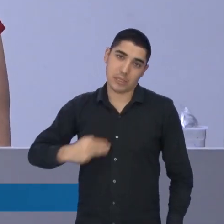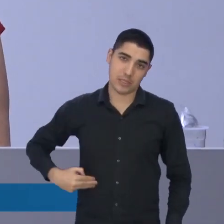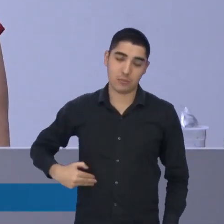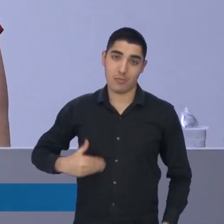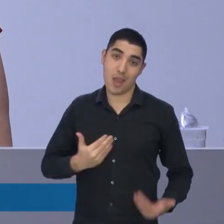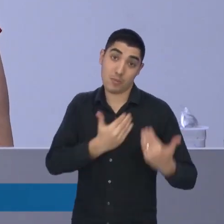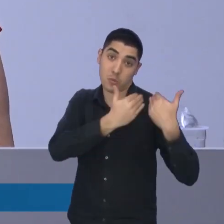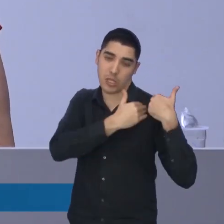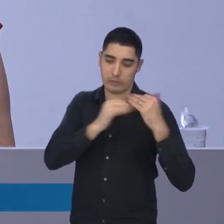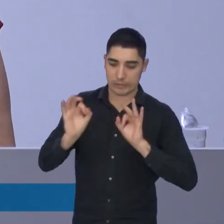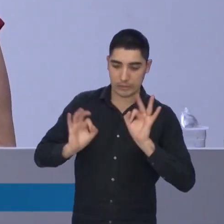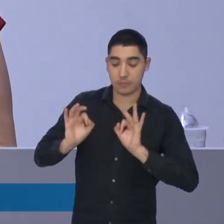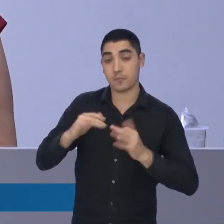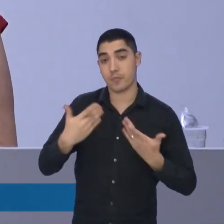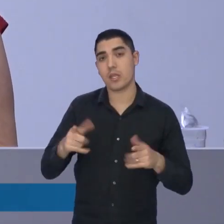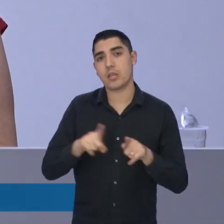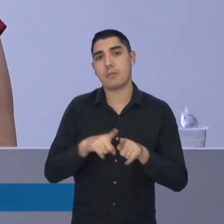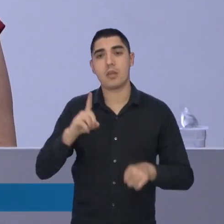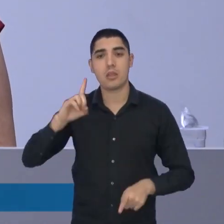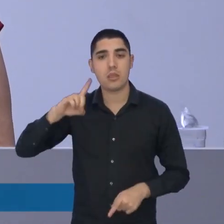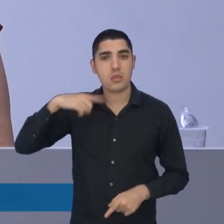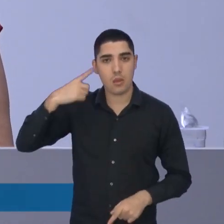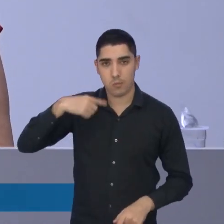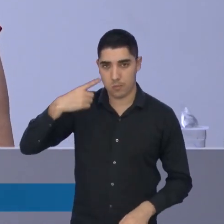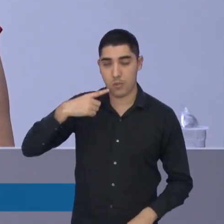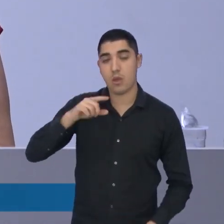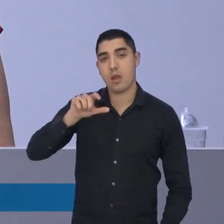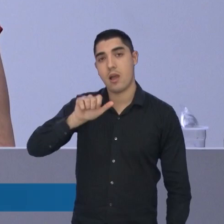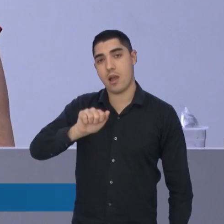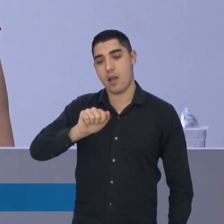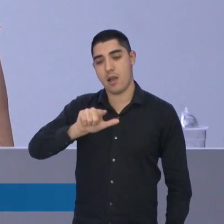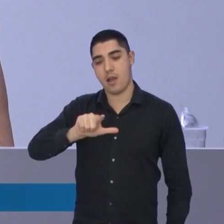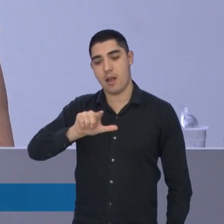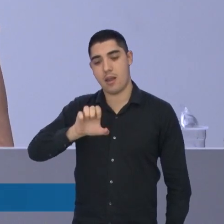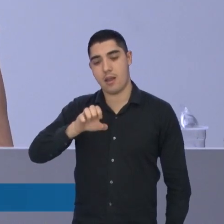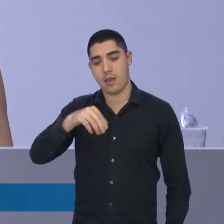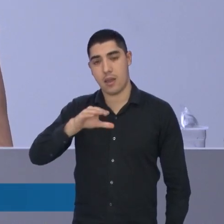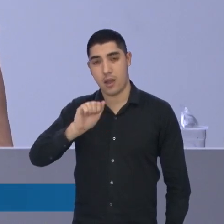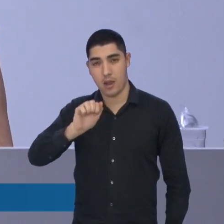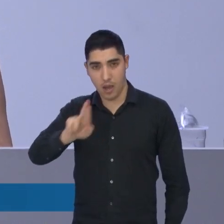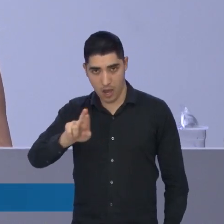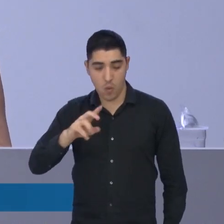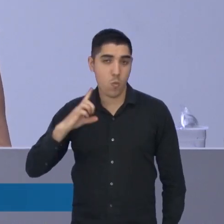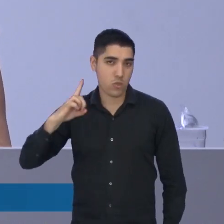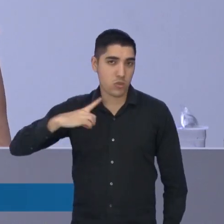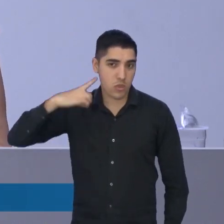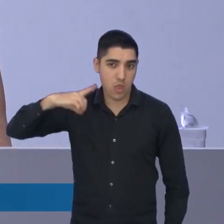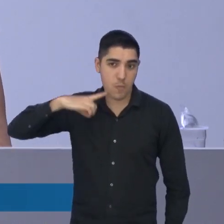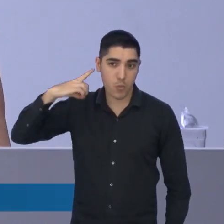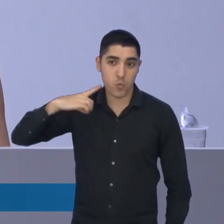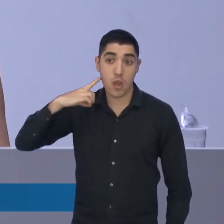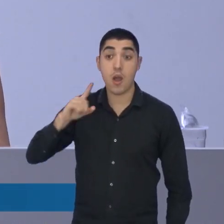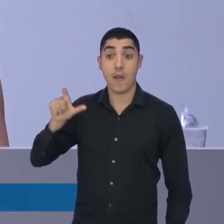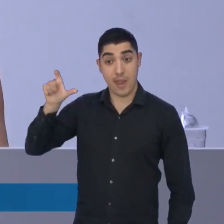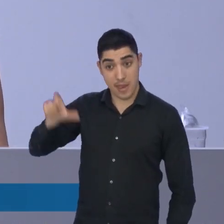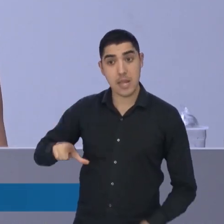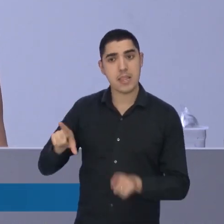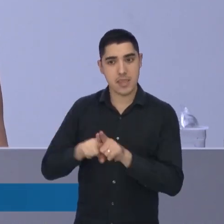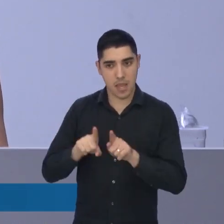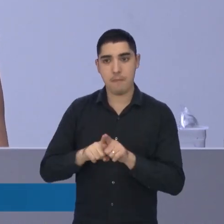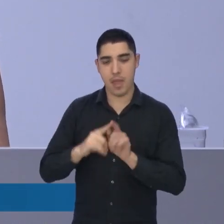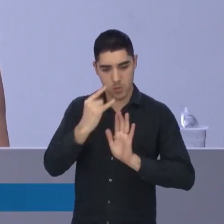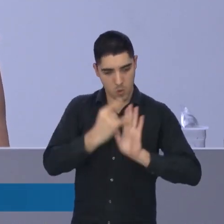E o deputado Alencar recebeu esse documento também, e está protocolando,